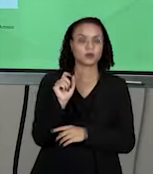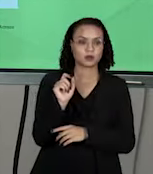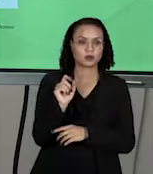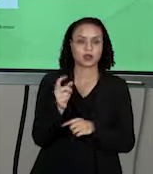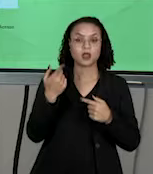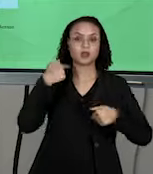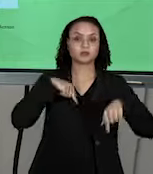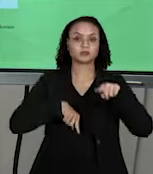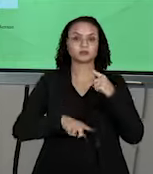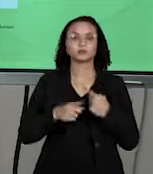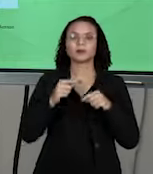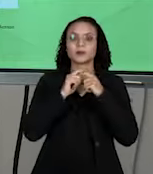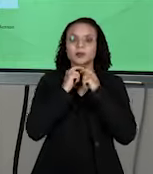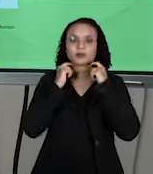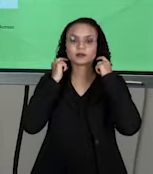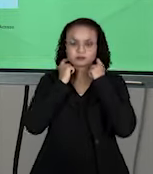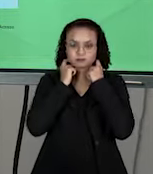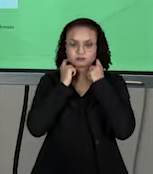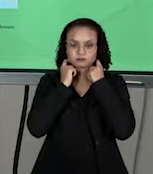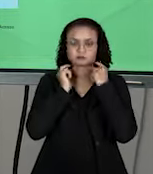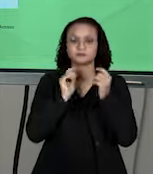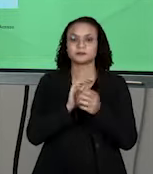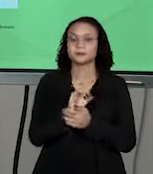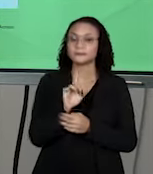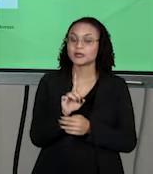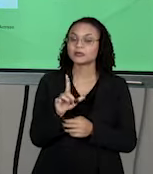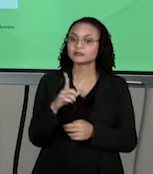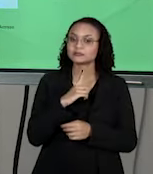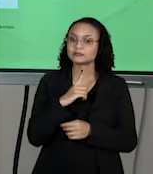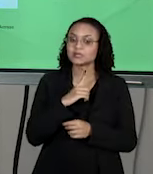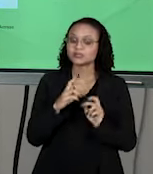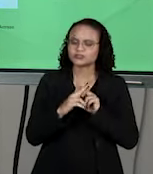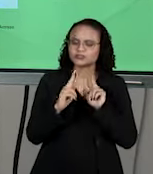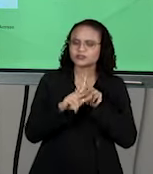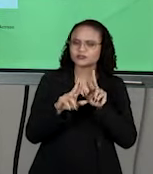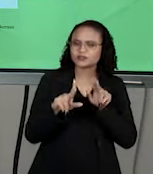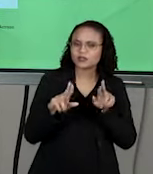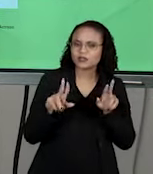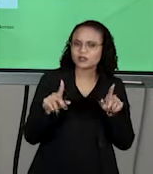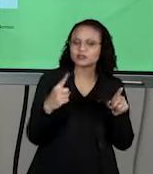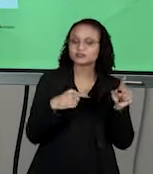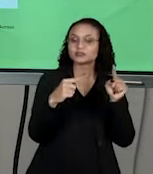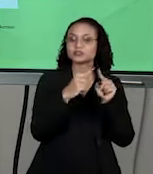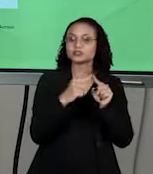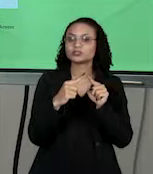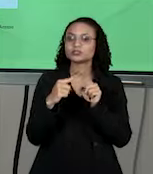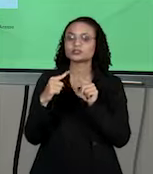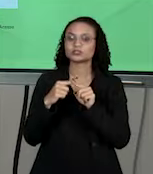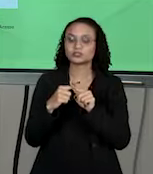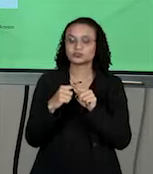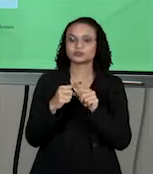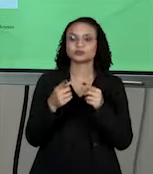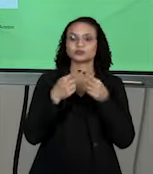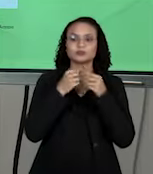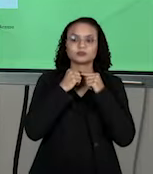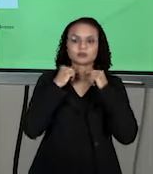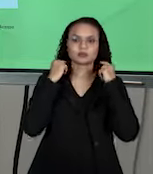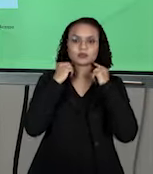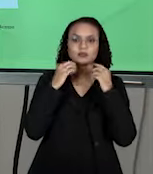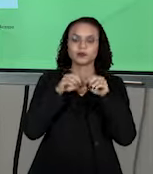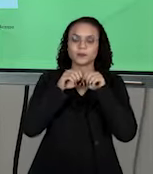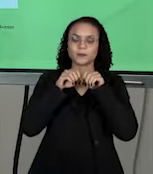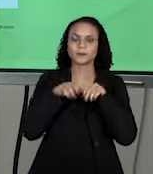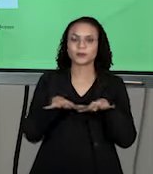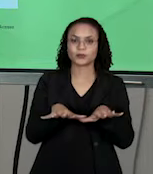sistema endócrino. Mas nós temos outros tipos de glândulas no nosso corpo, né, que são as glândulas exócrinas. Elas